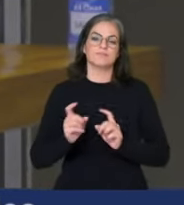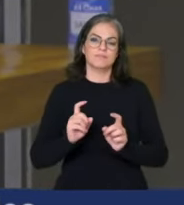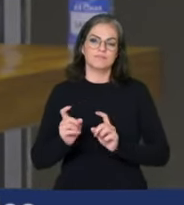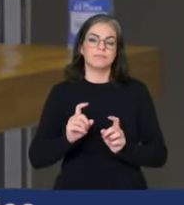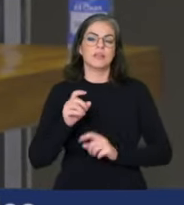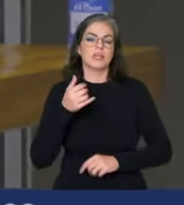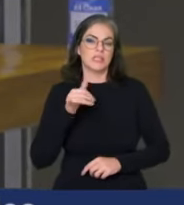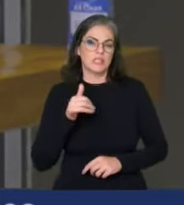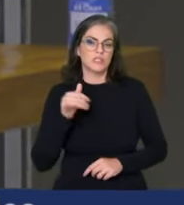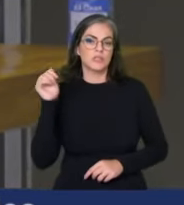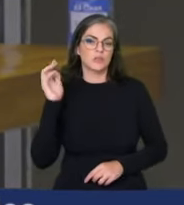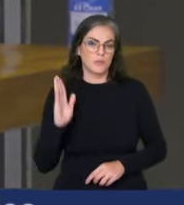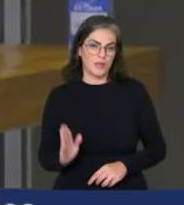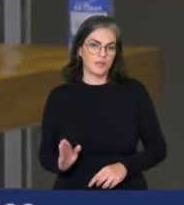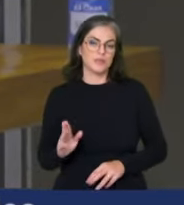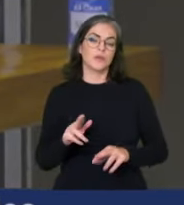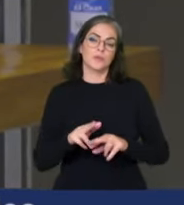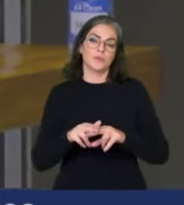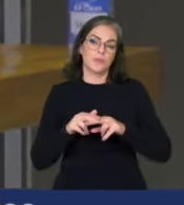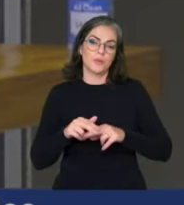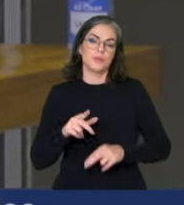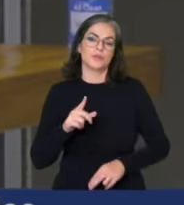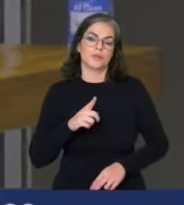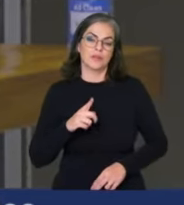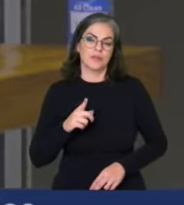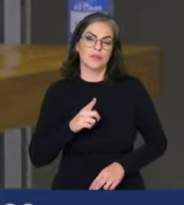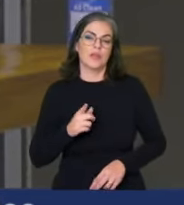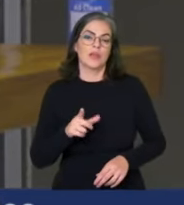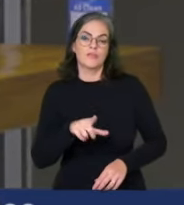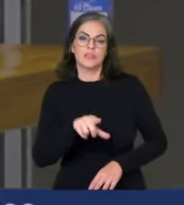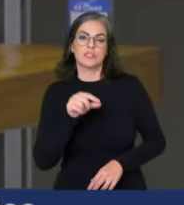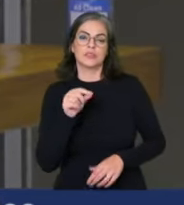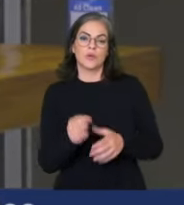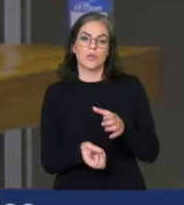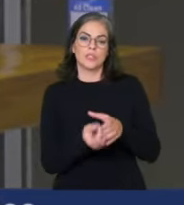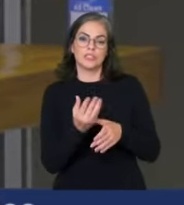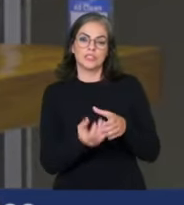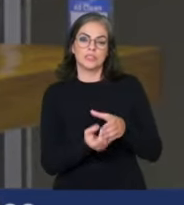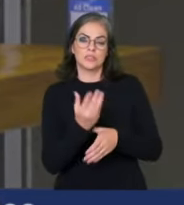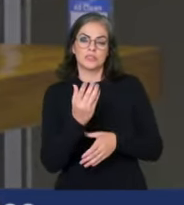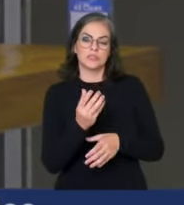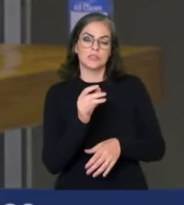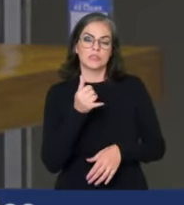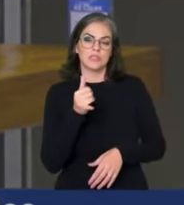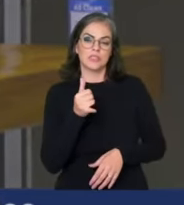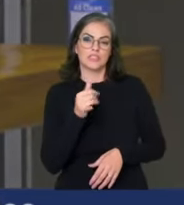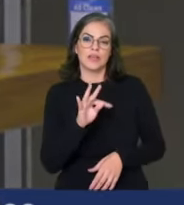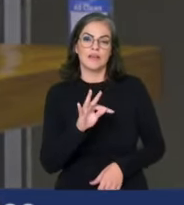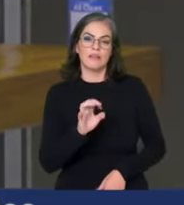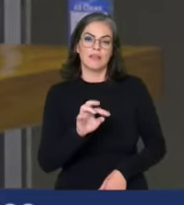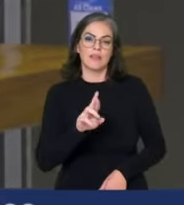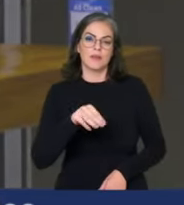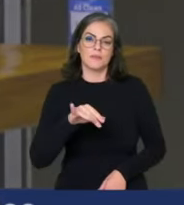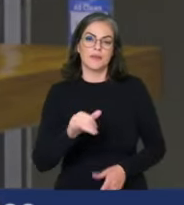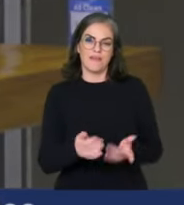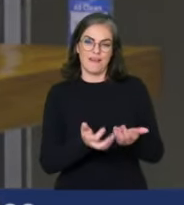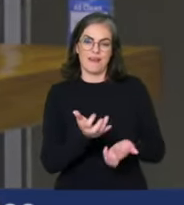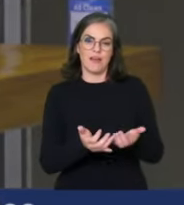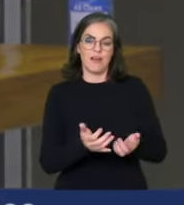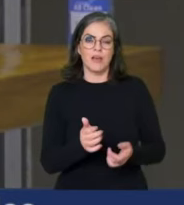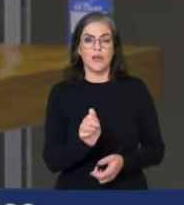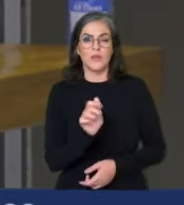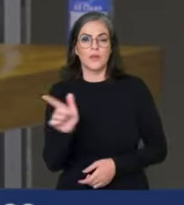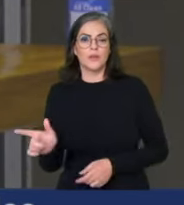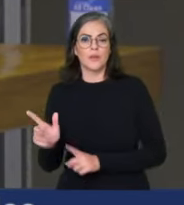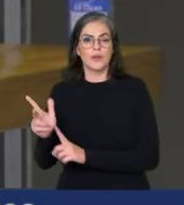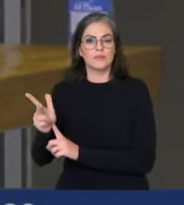se priorizou a geração de energia térmica em detrimento da geração de energia renovável,